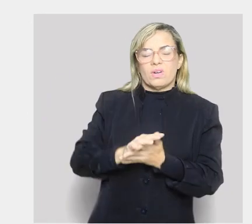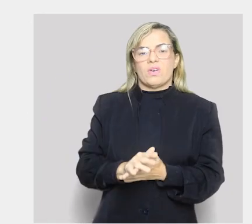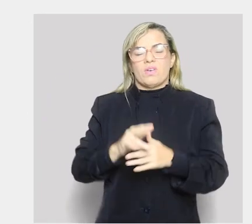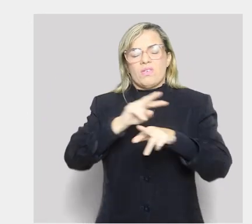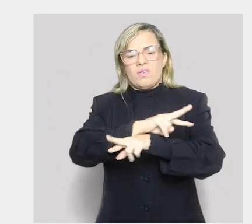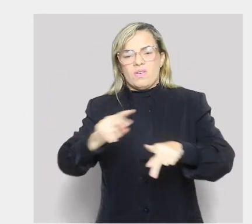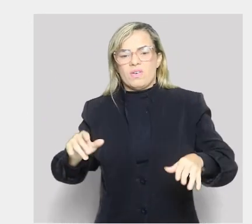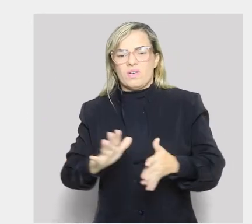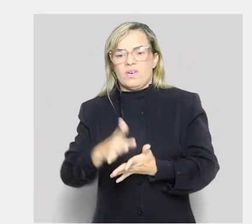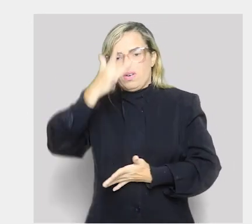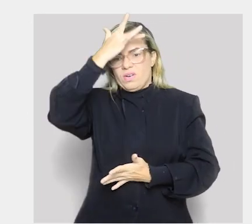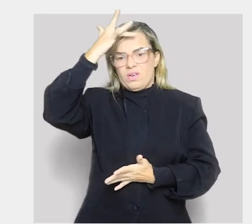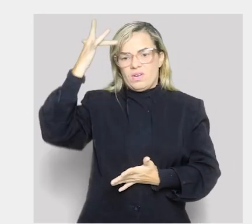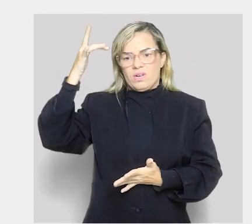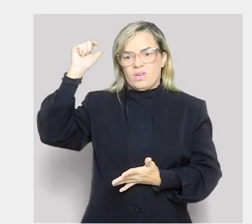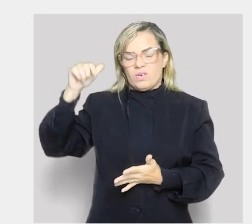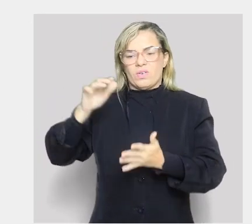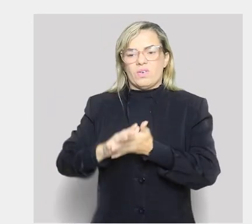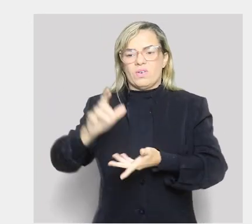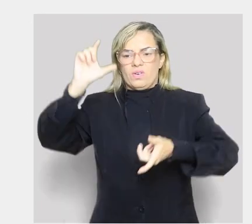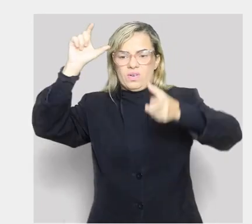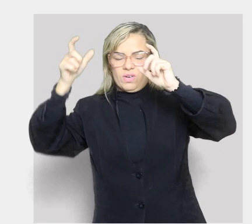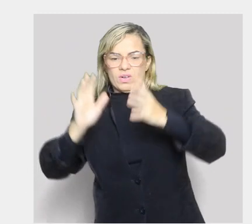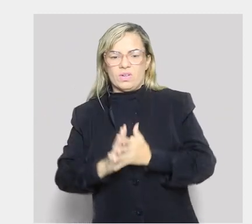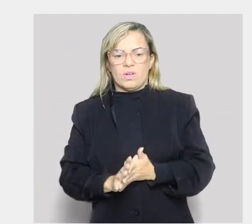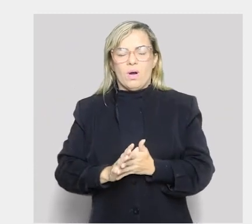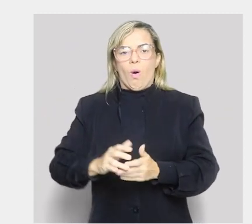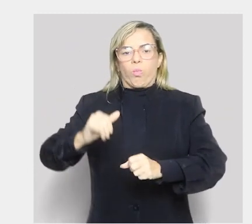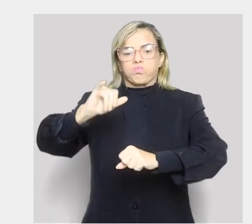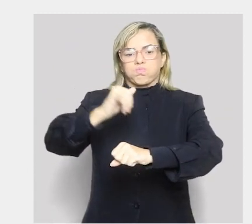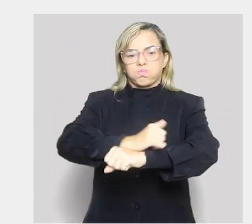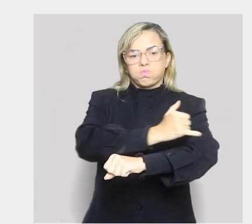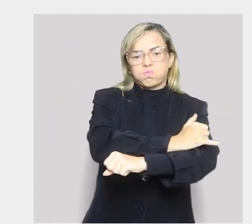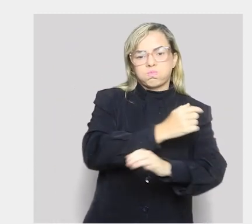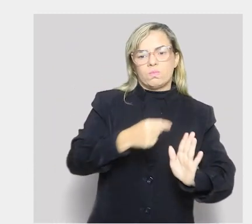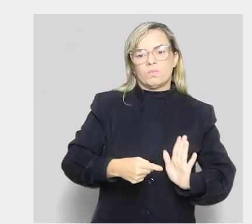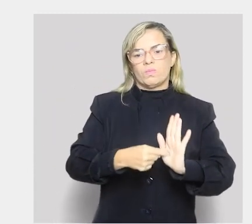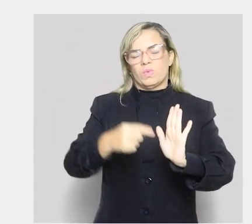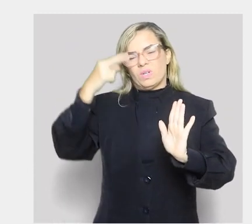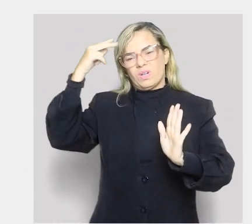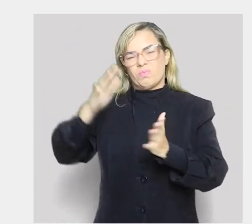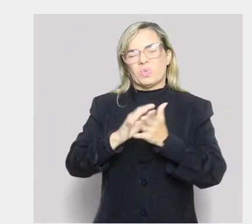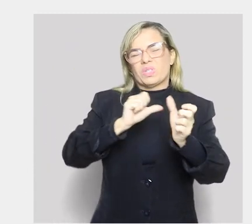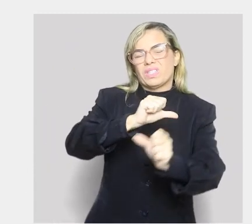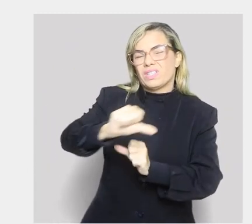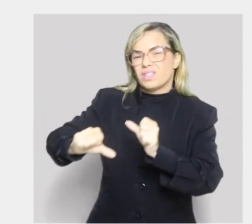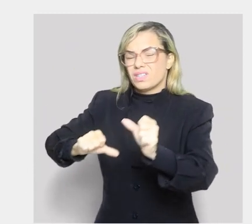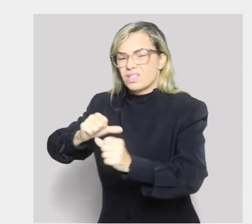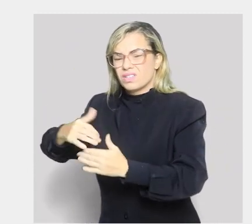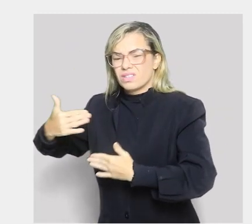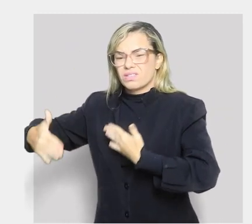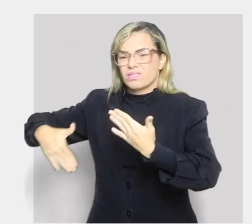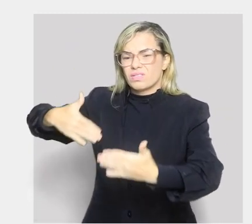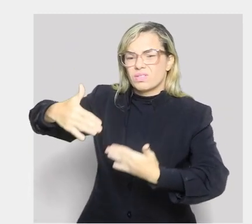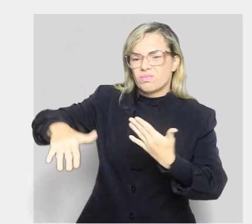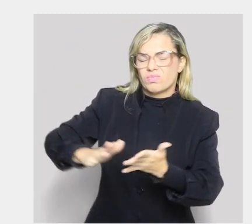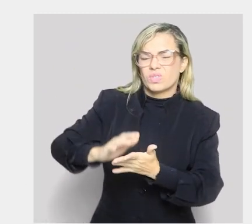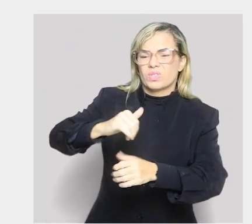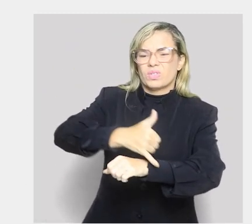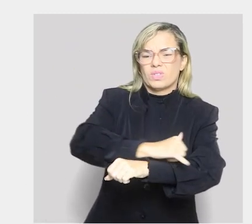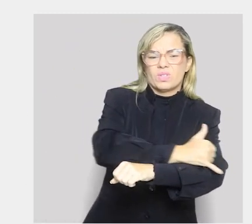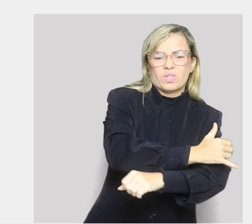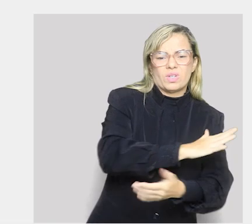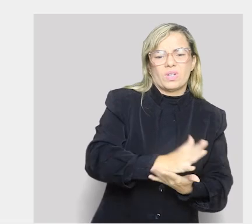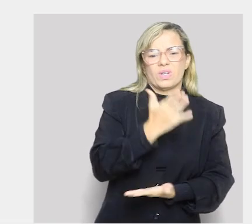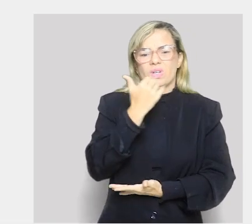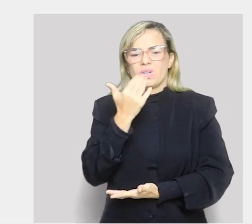essa síndrome são obesas, apresentando uma história de variação de peso, pois a comida é usada para lidar com